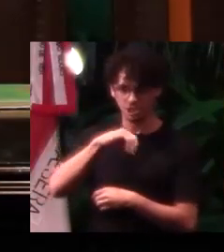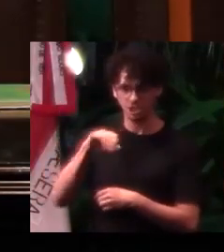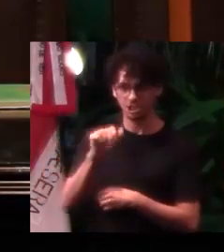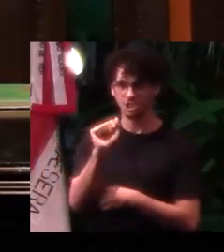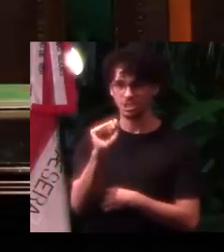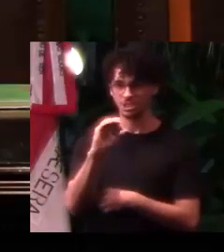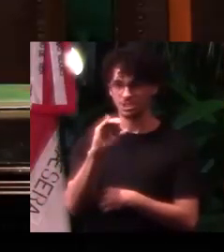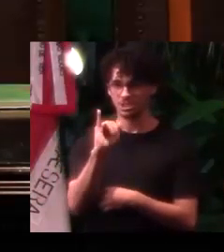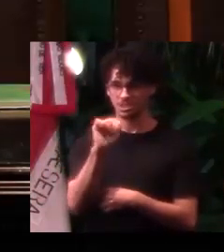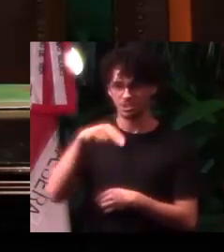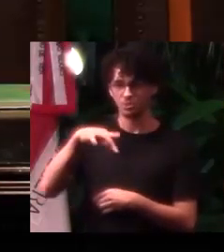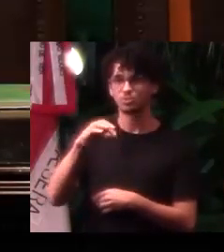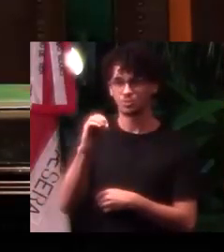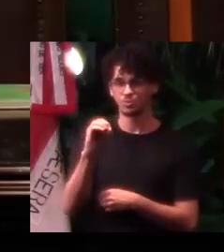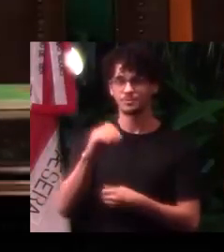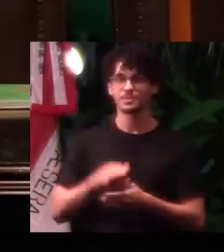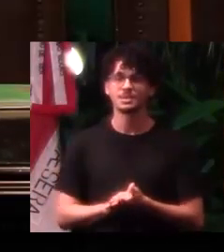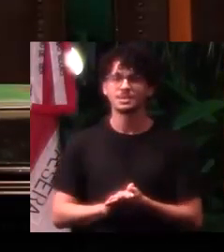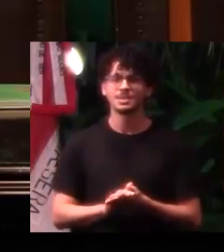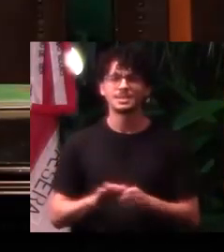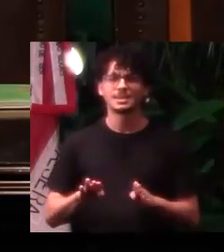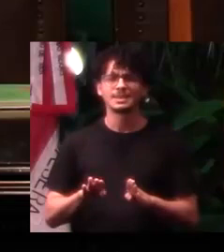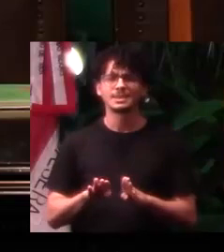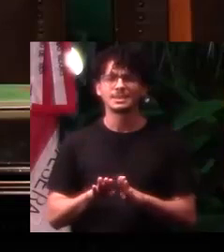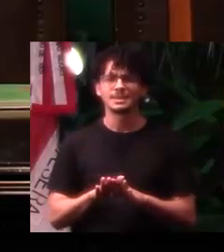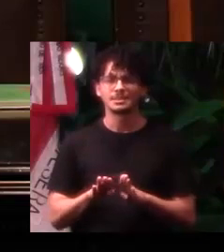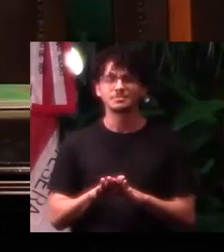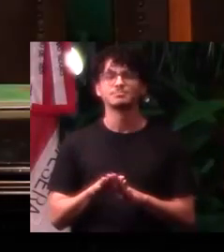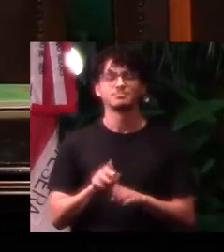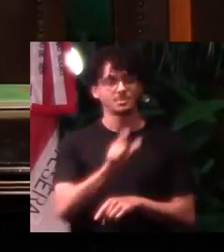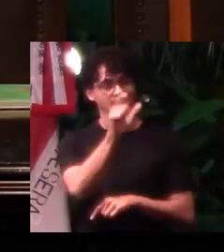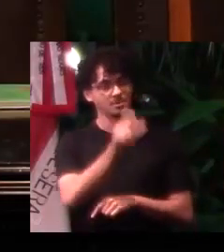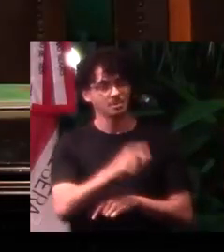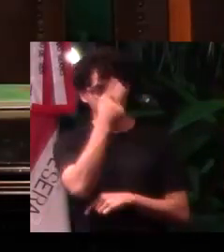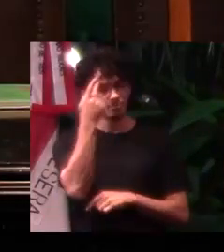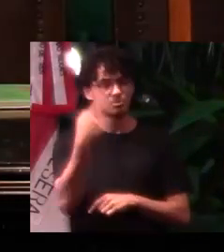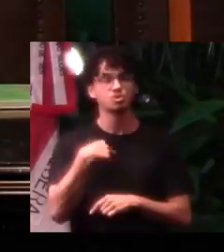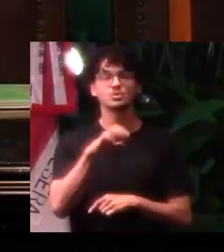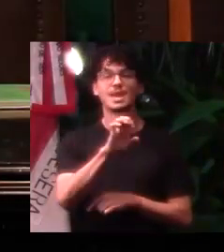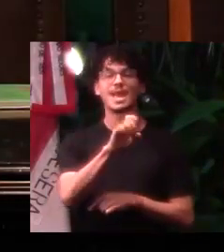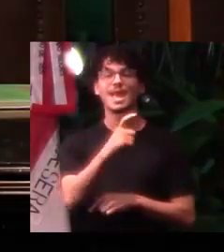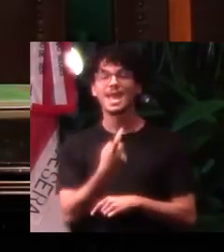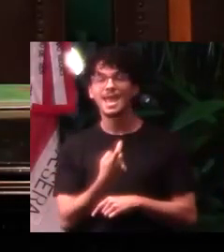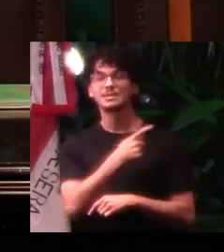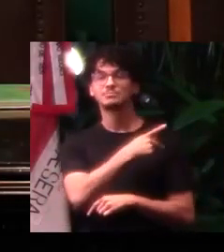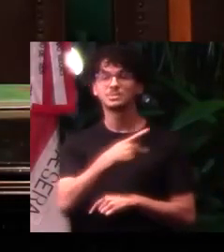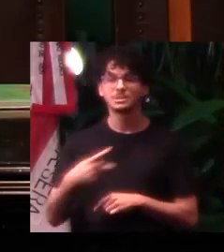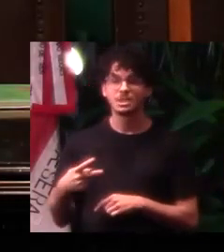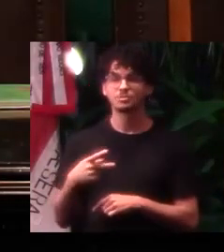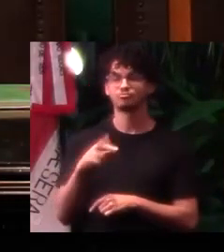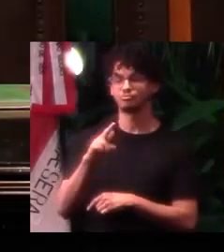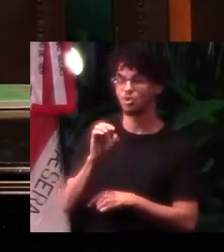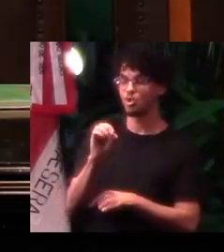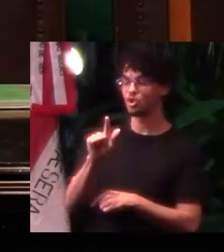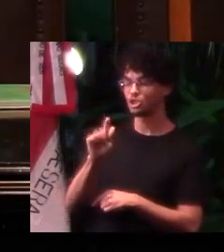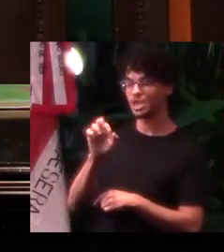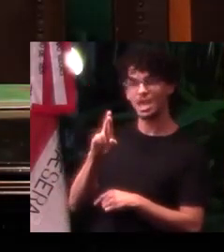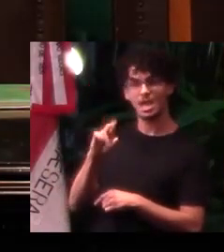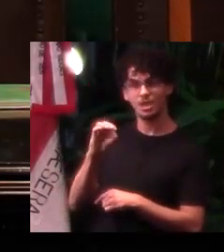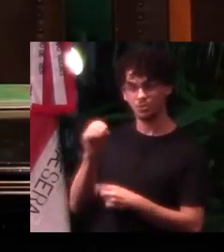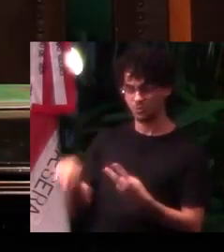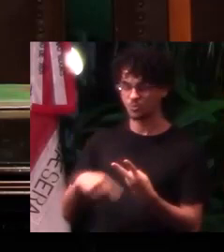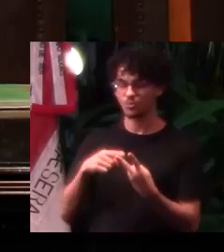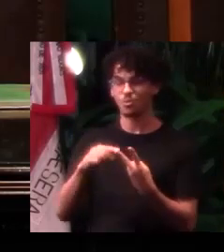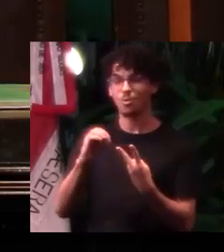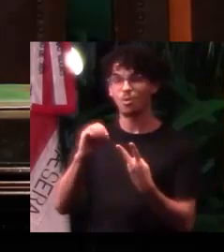Brandão, e da pessoa também dos seus ex-presidentes, Rogério Tavares, Olavo Romano em